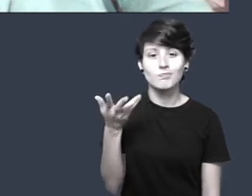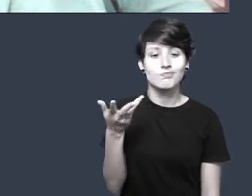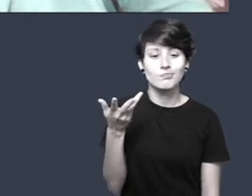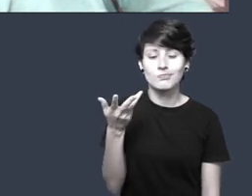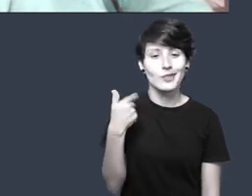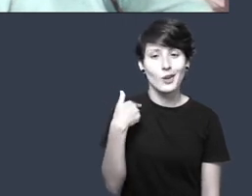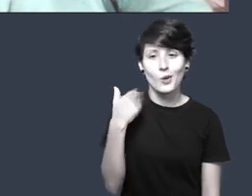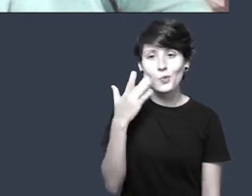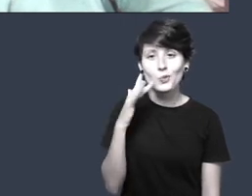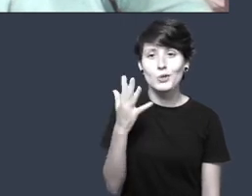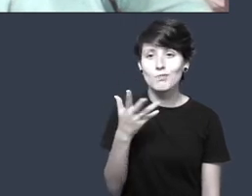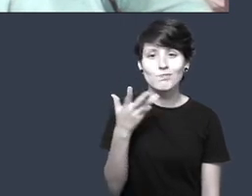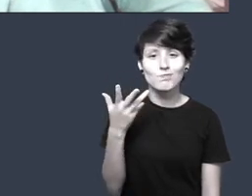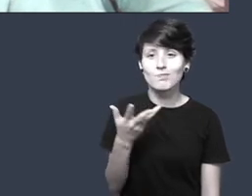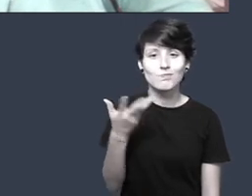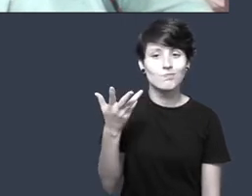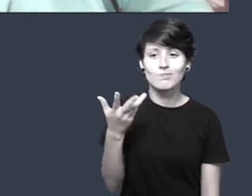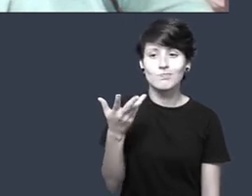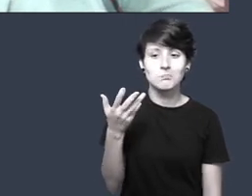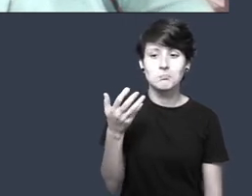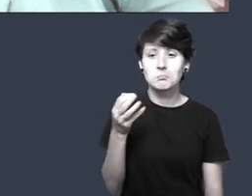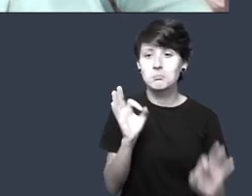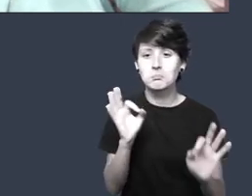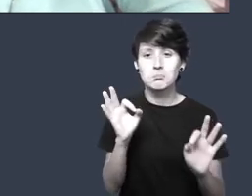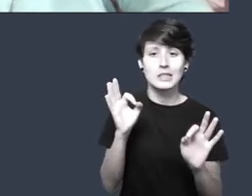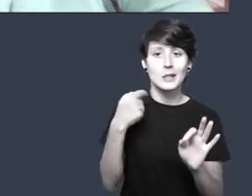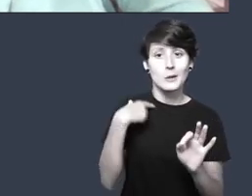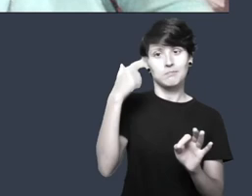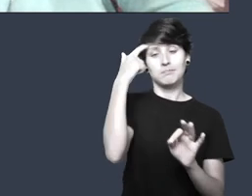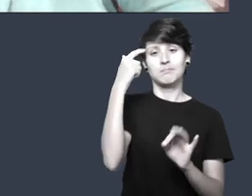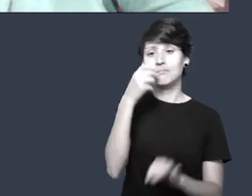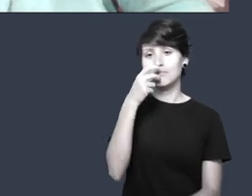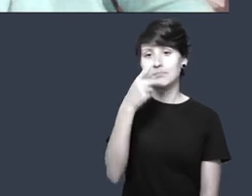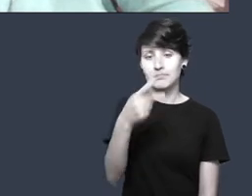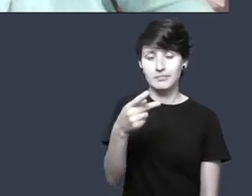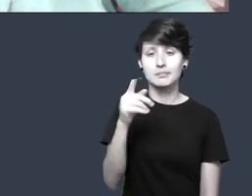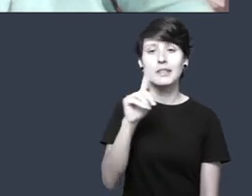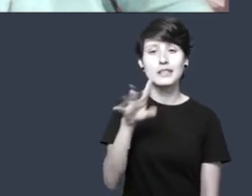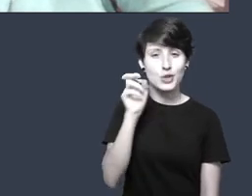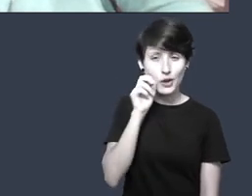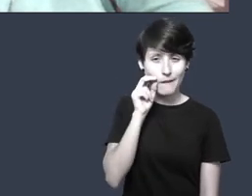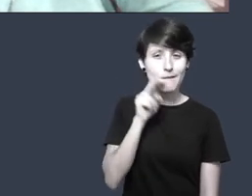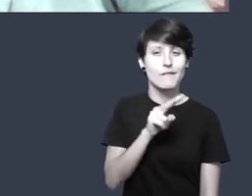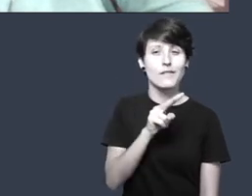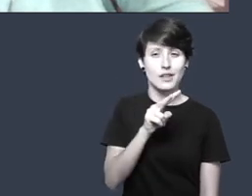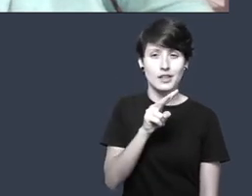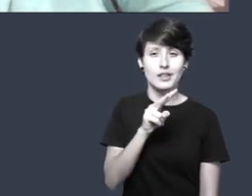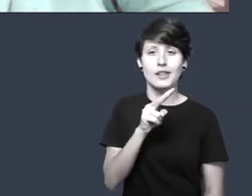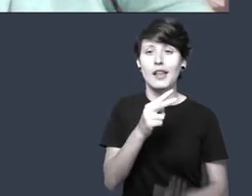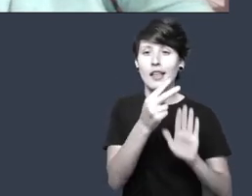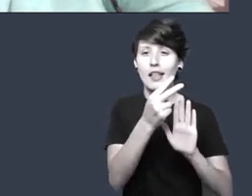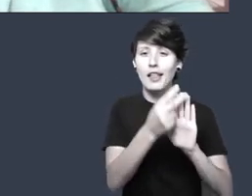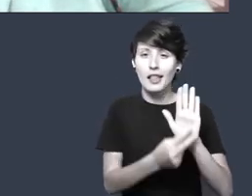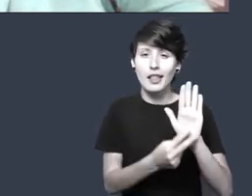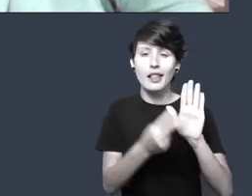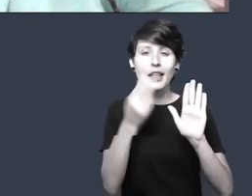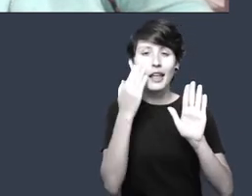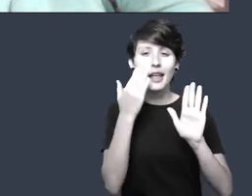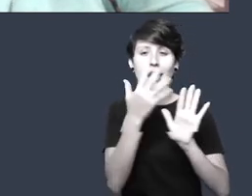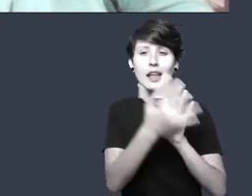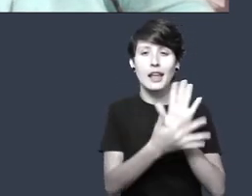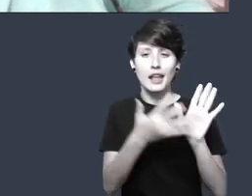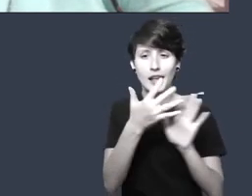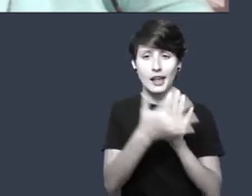Eu não sei de cabeça nenhum, assim, nenhum que me vem à cabeça, mas já vi assim que lê em língua dos sinais, em